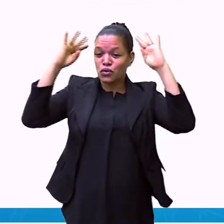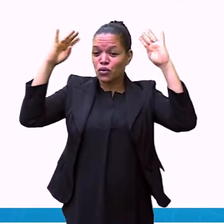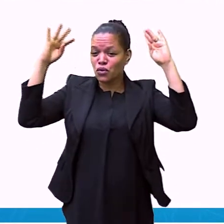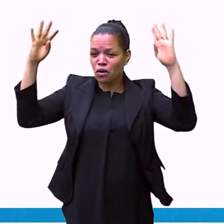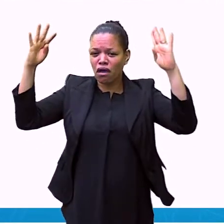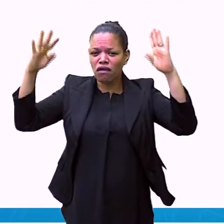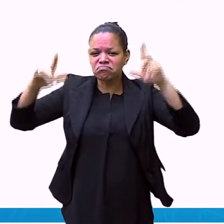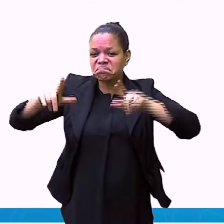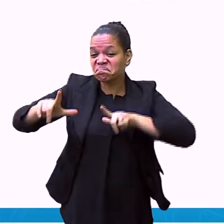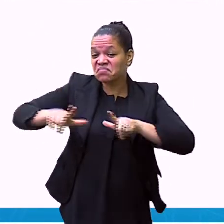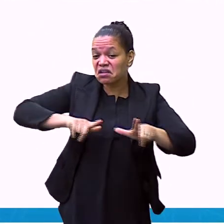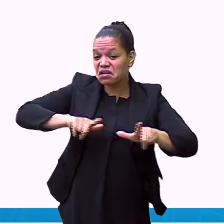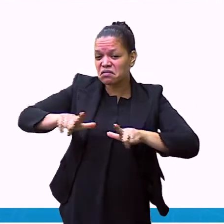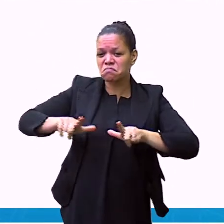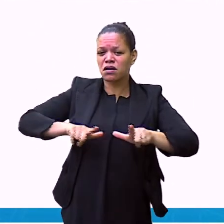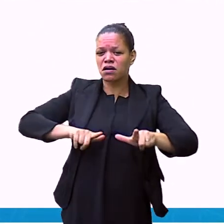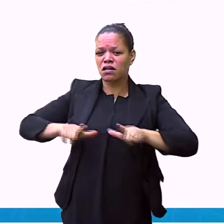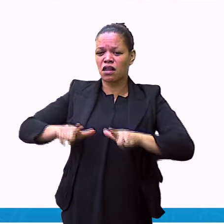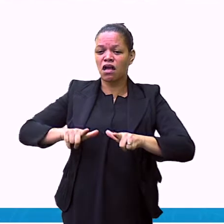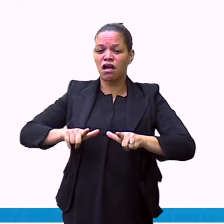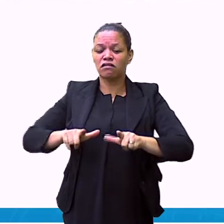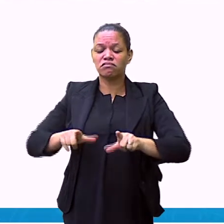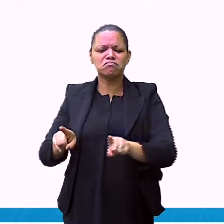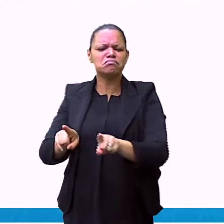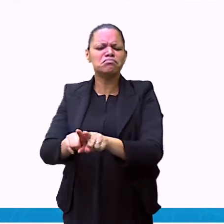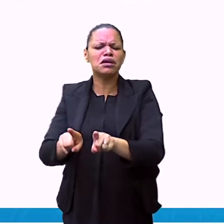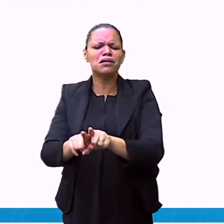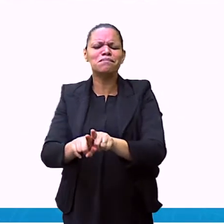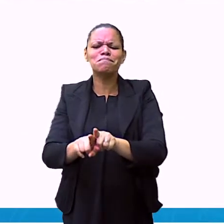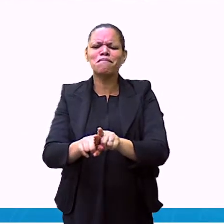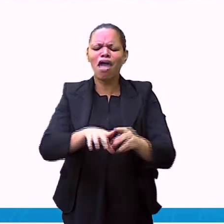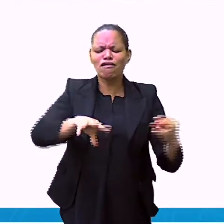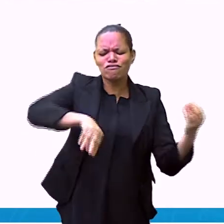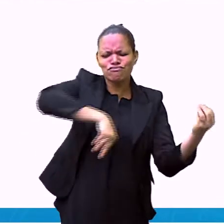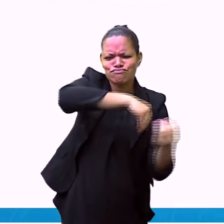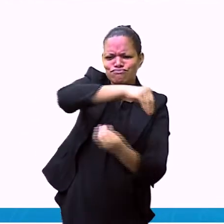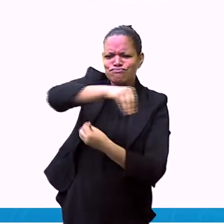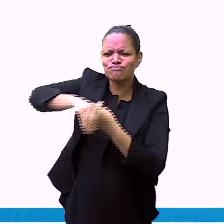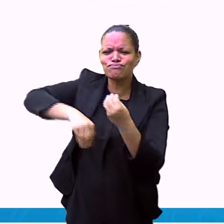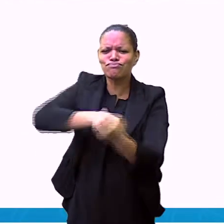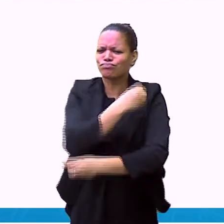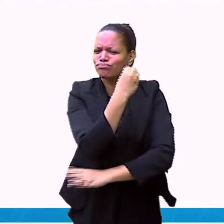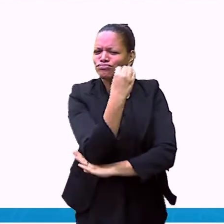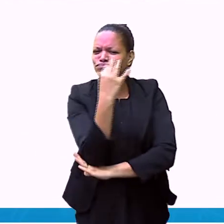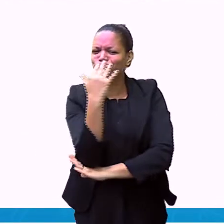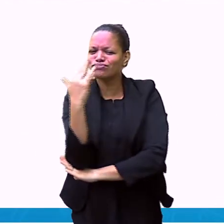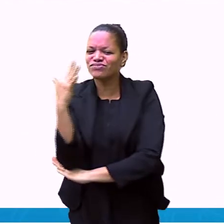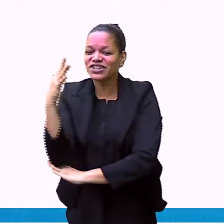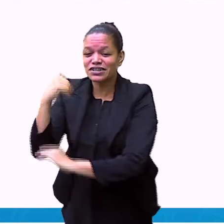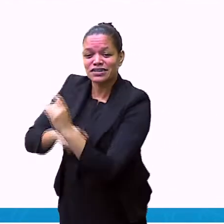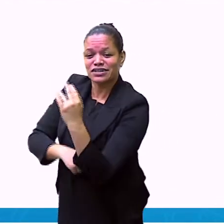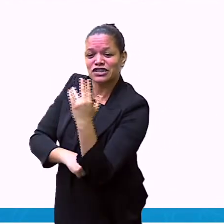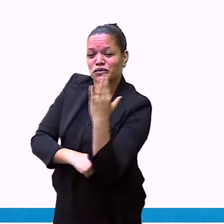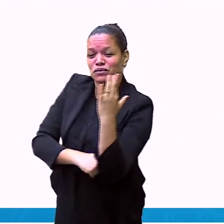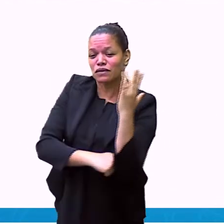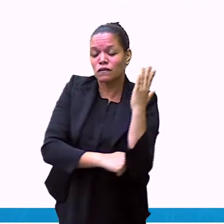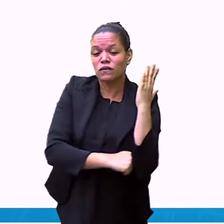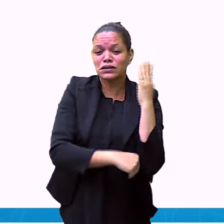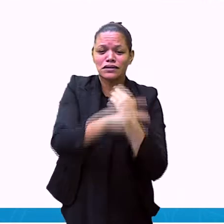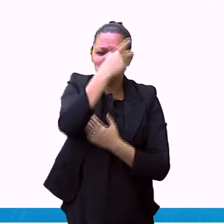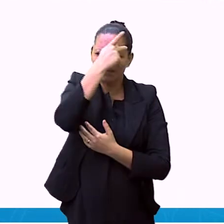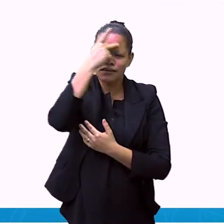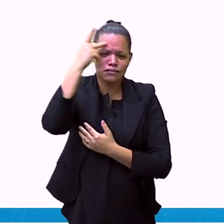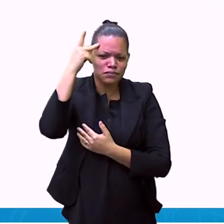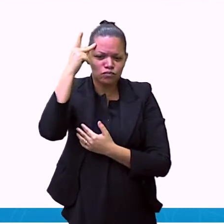A história, ela não é e não pode ser prisioneira do tempo cronológico. Então, às vezes, o